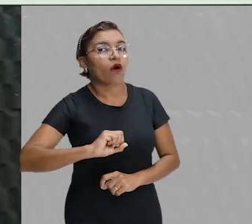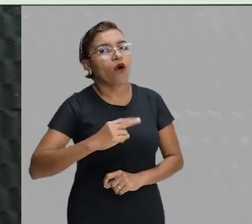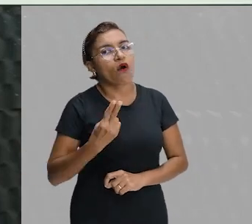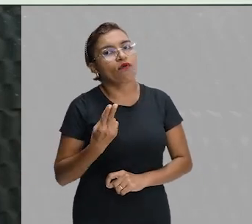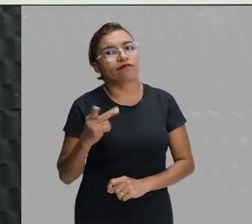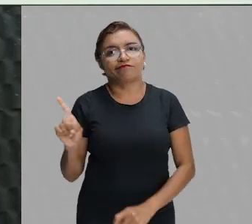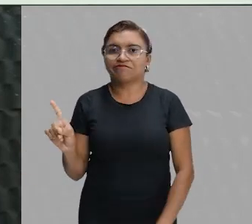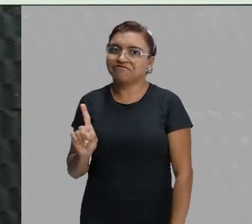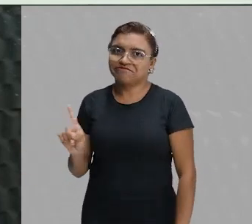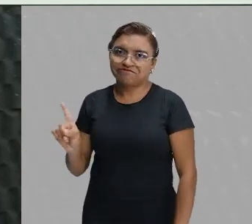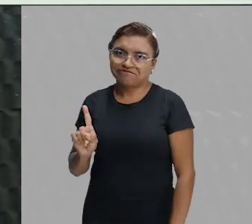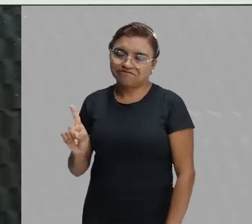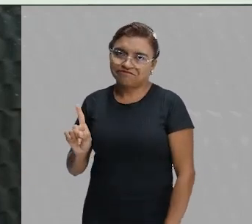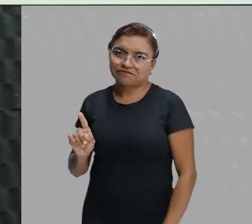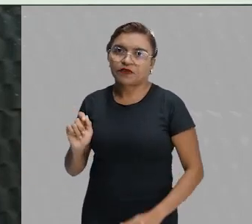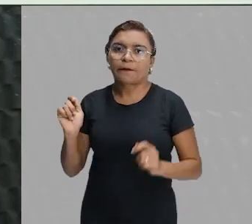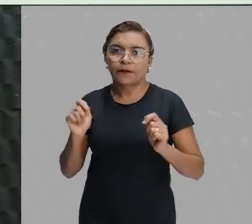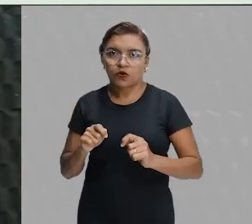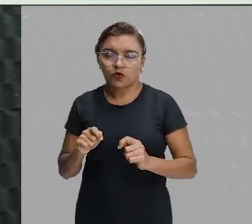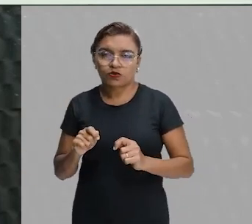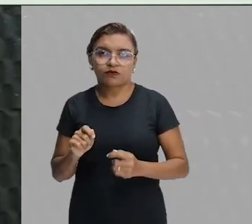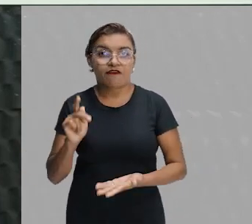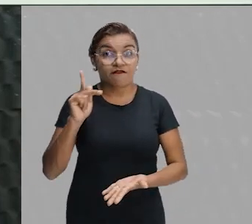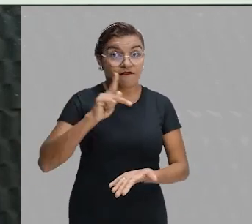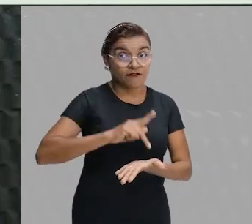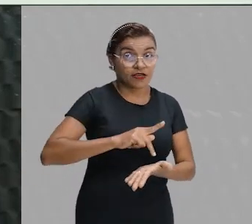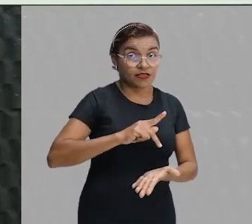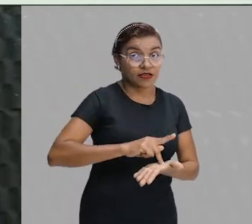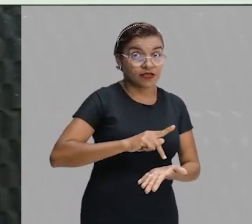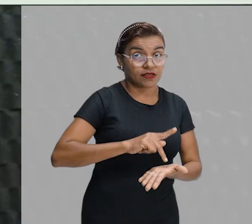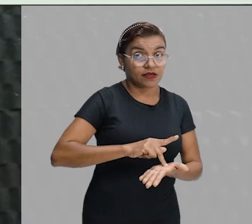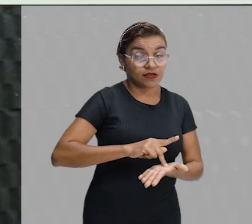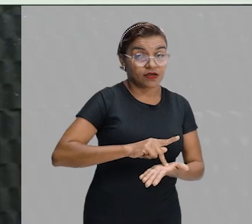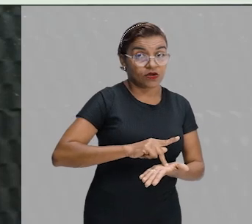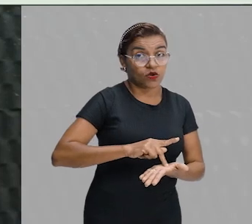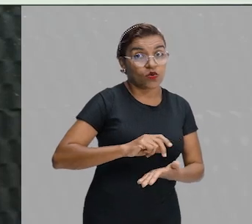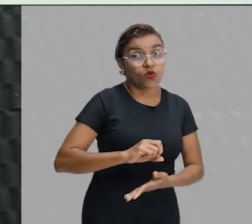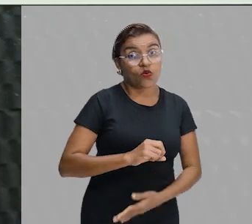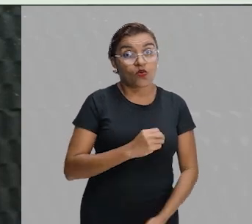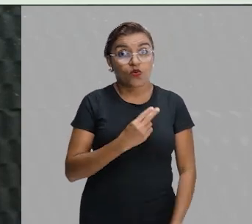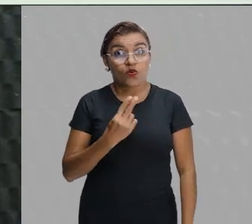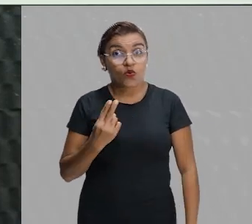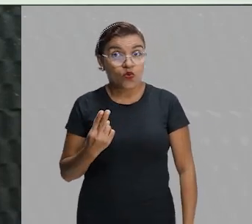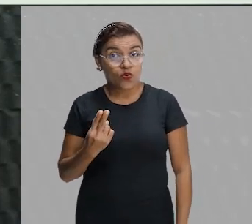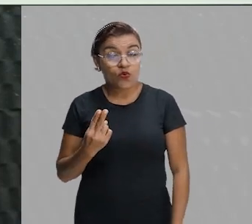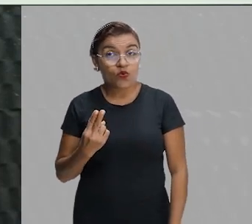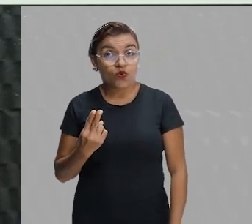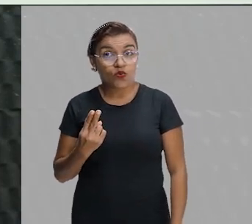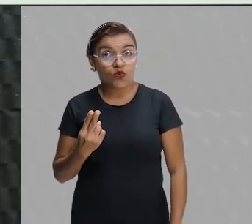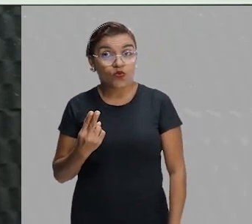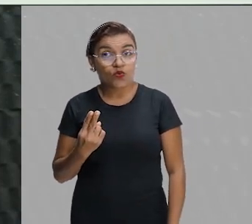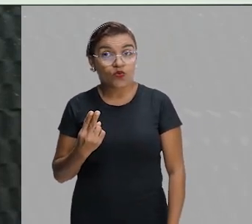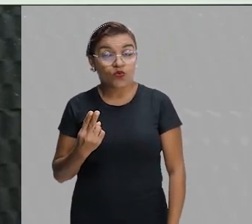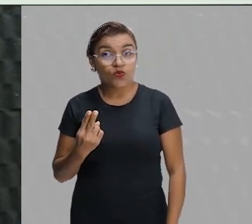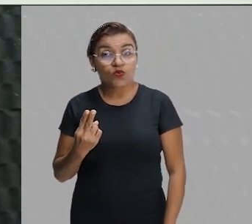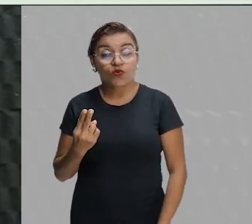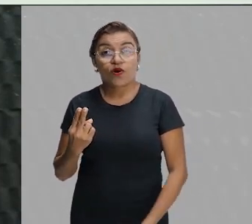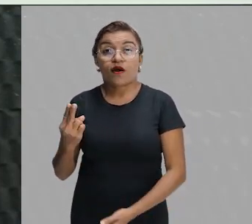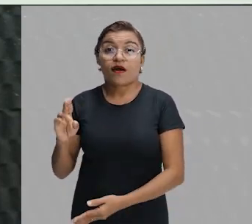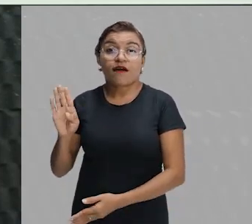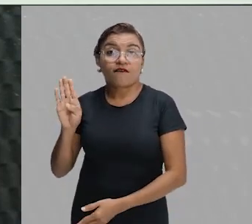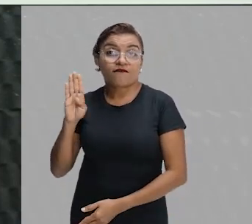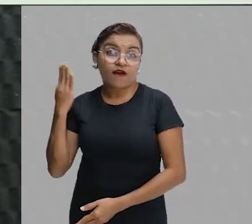não. Eu posso trocar pelo verdadeiro, certo? Ou posso usar a expressão